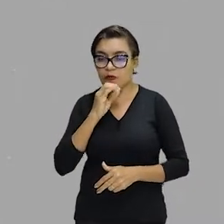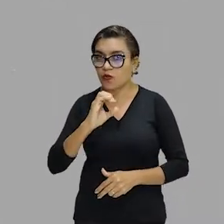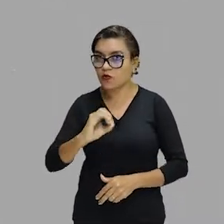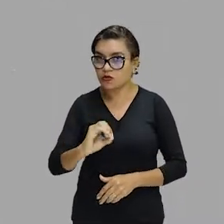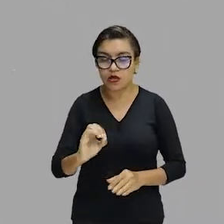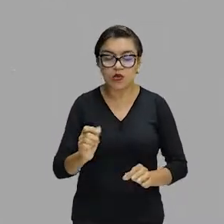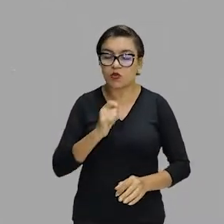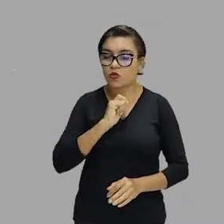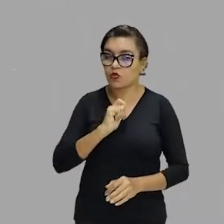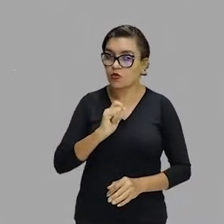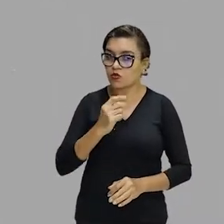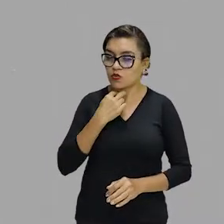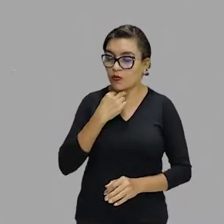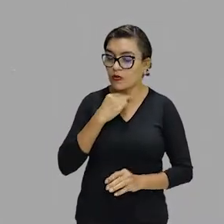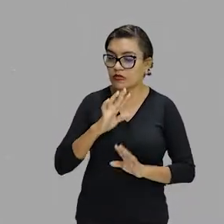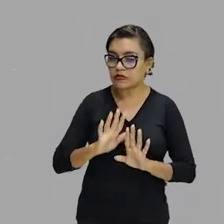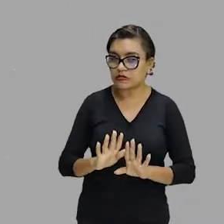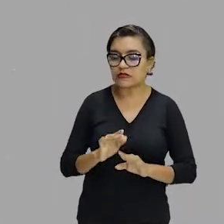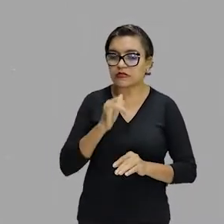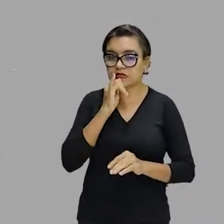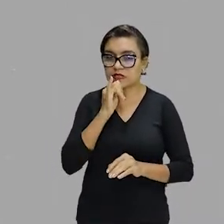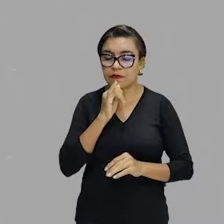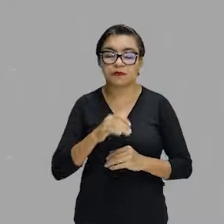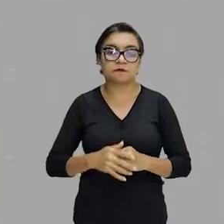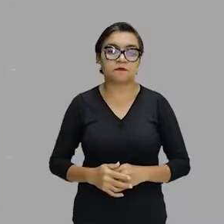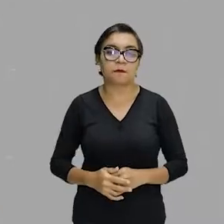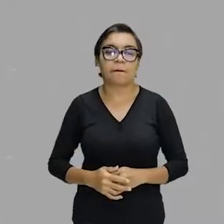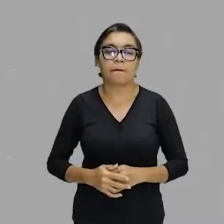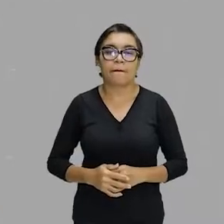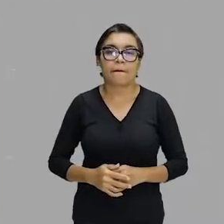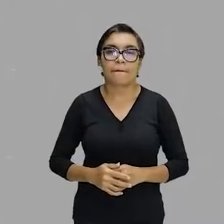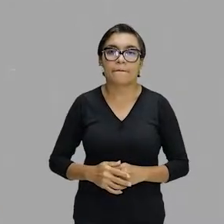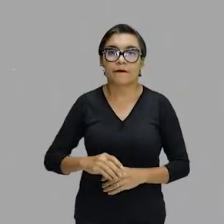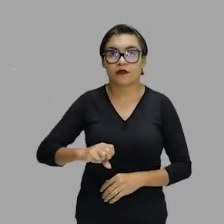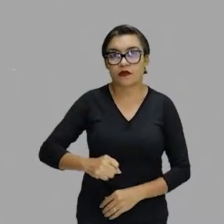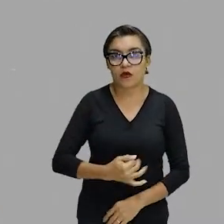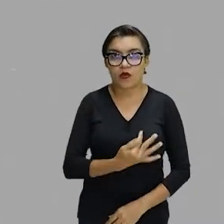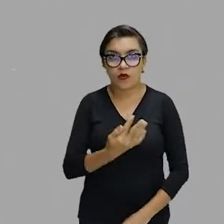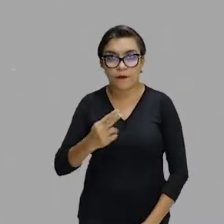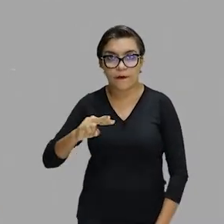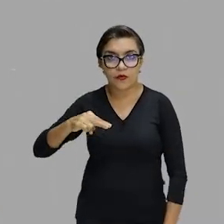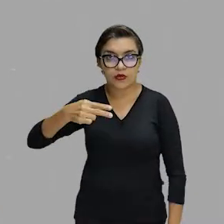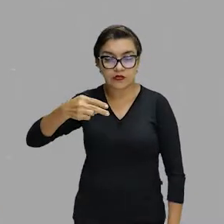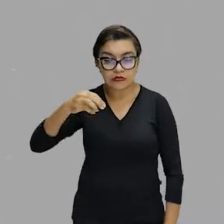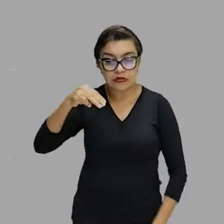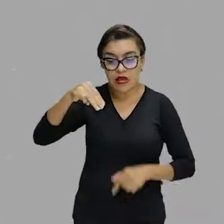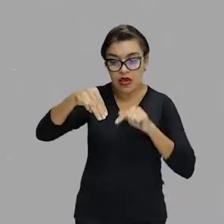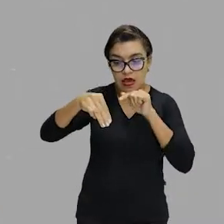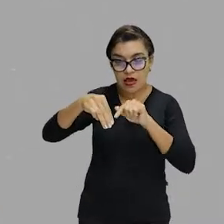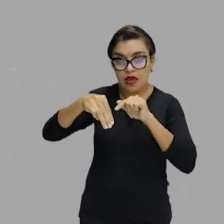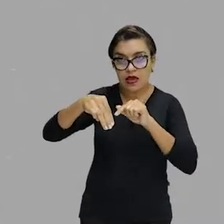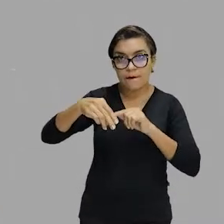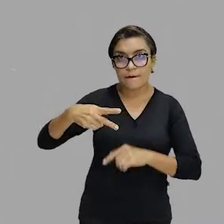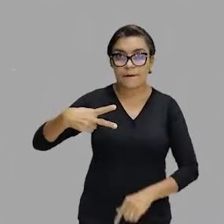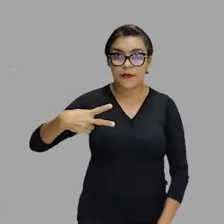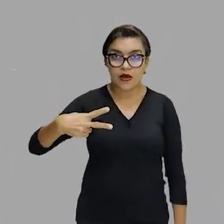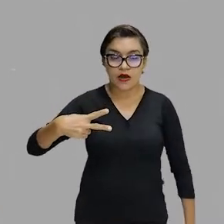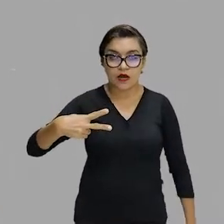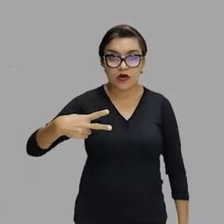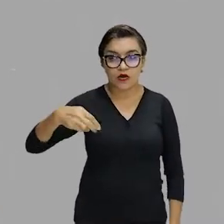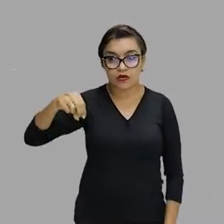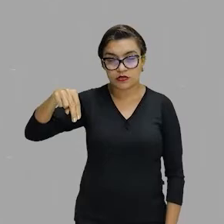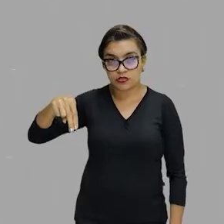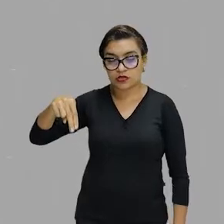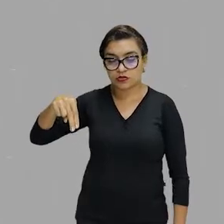e também tem uma condição para os expoentes. No caso, a potência m vai ter que ser maior que a potência